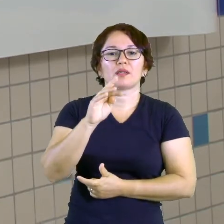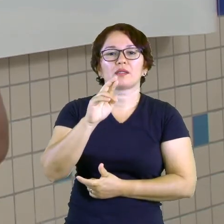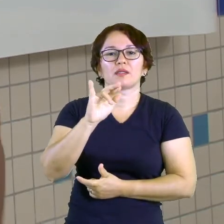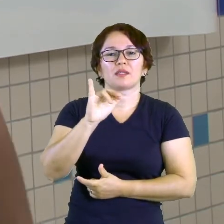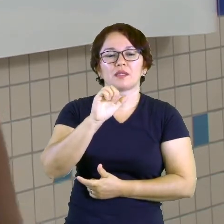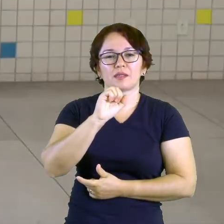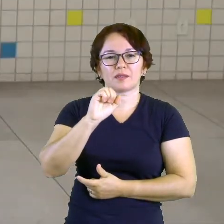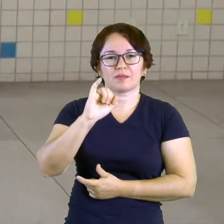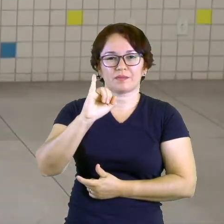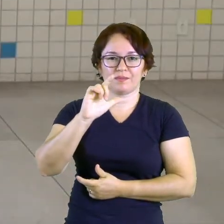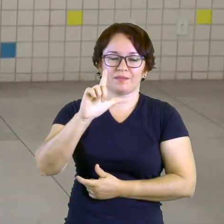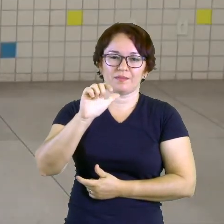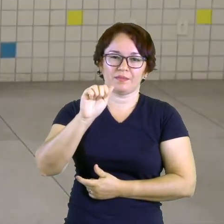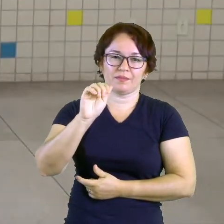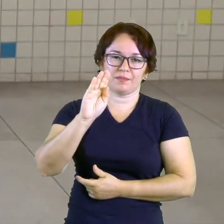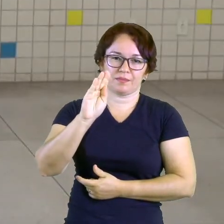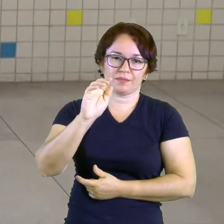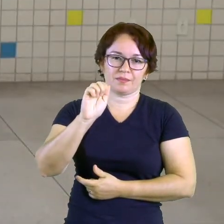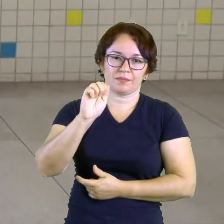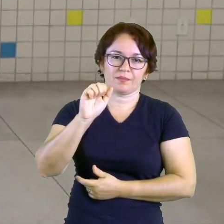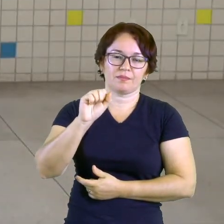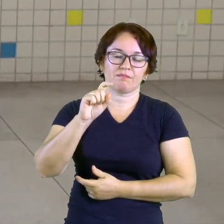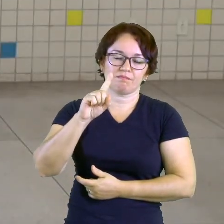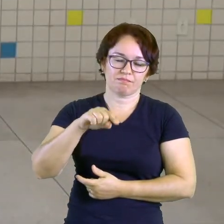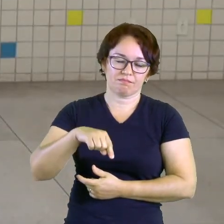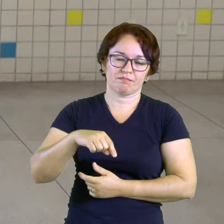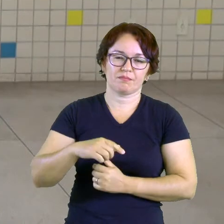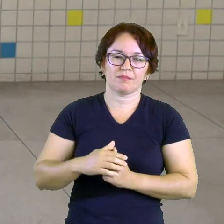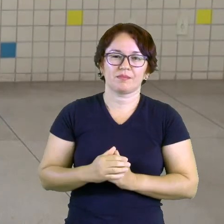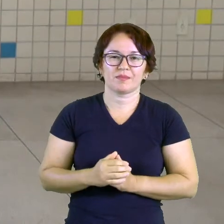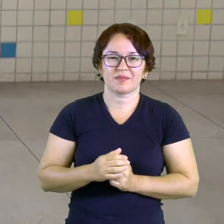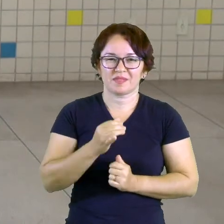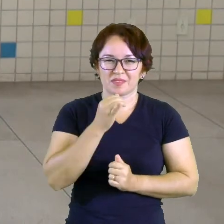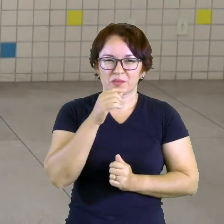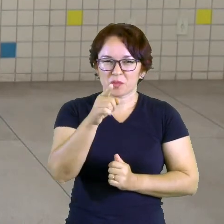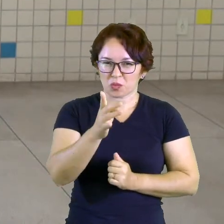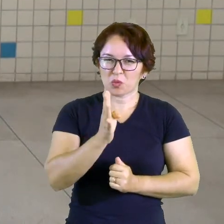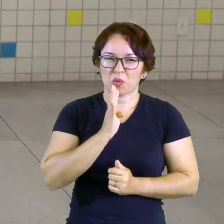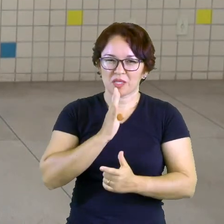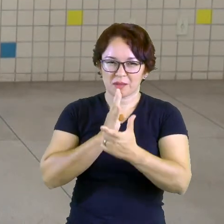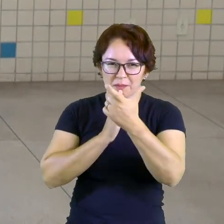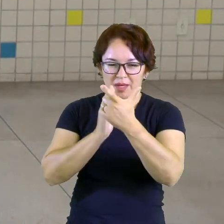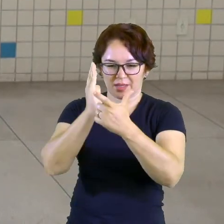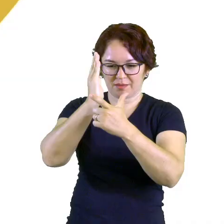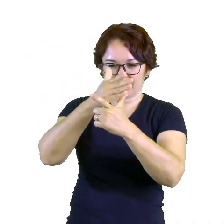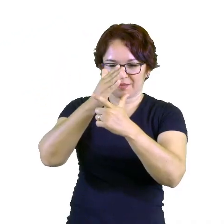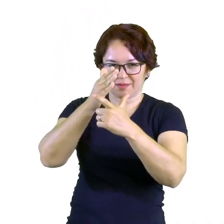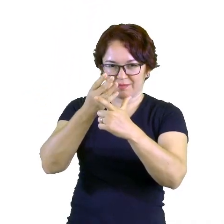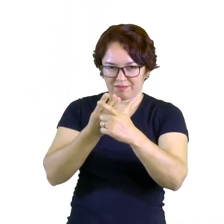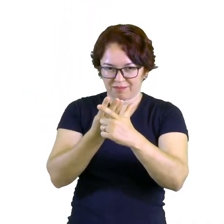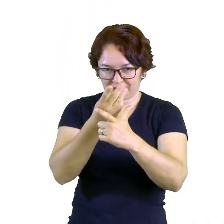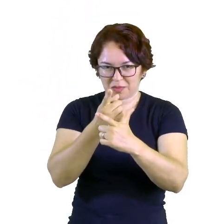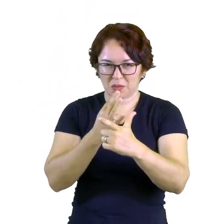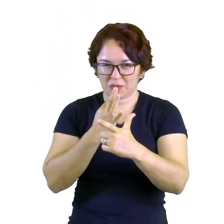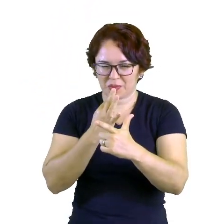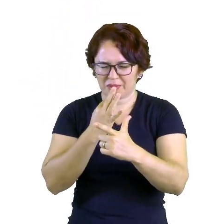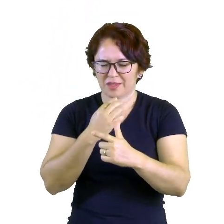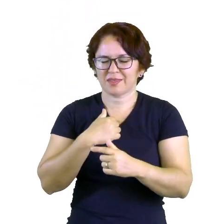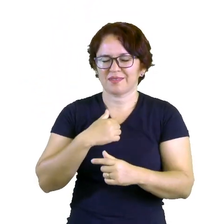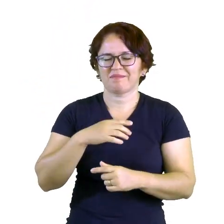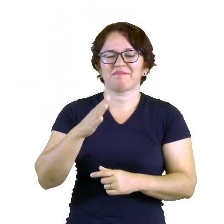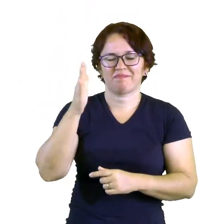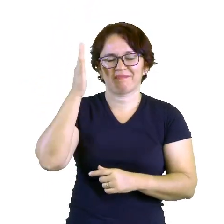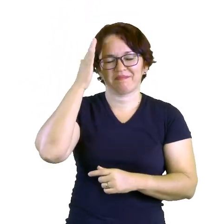trissílabas. Alguém conhece uma palavrinha escrita com 3 sílabas? Ah, tenho certeza que sim. Vamos